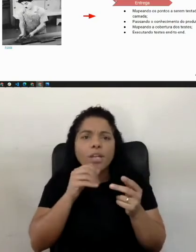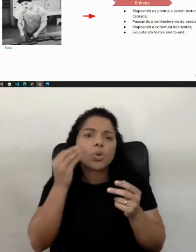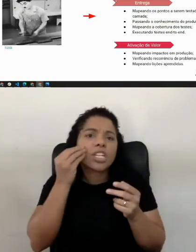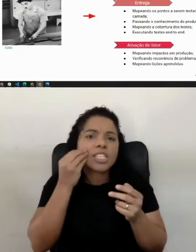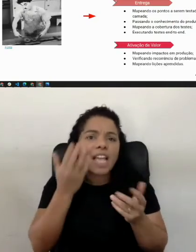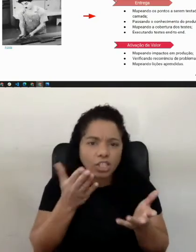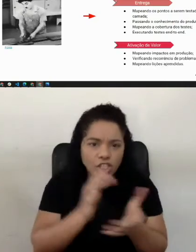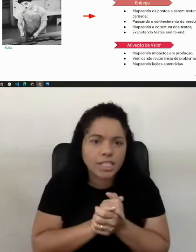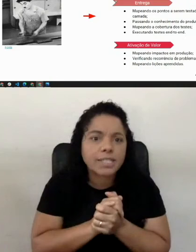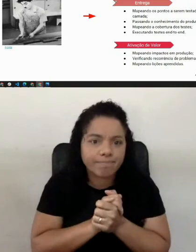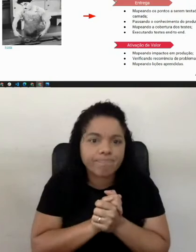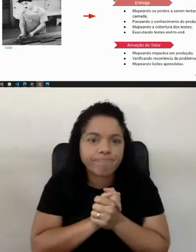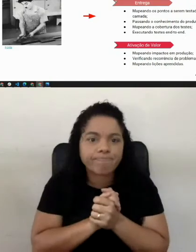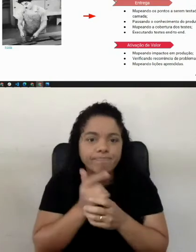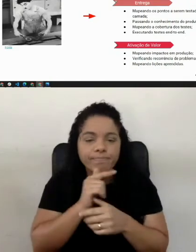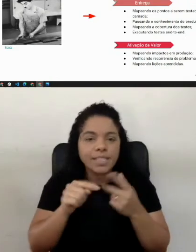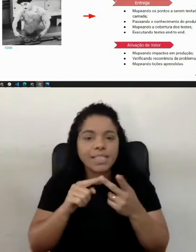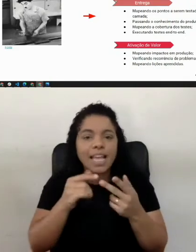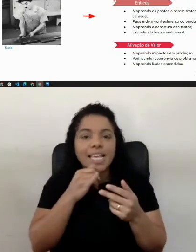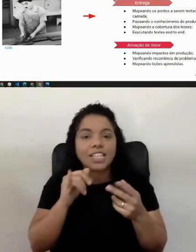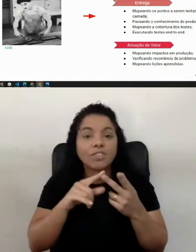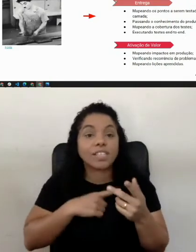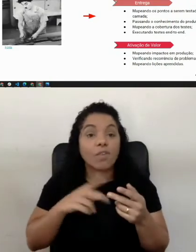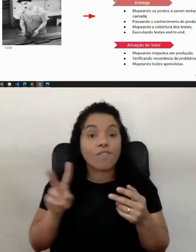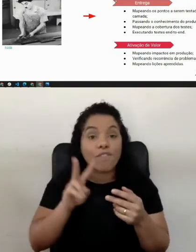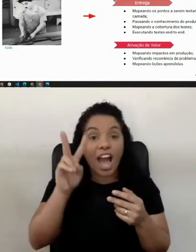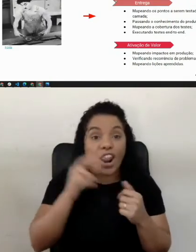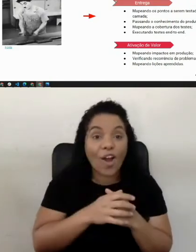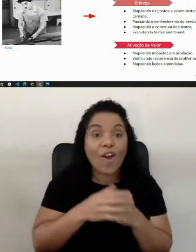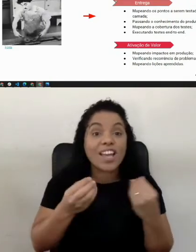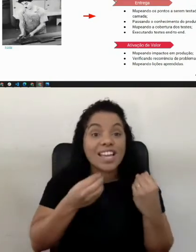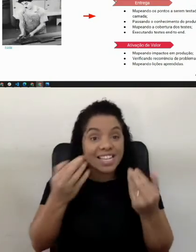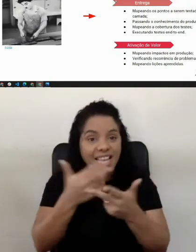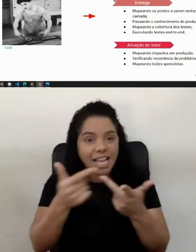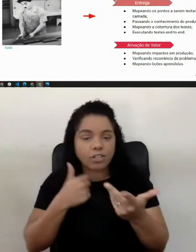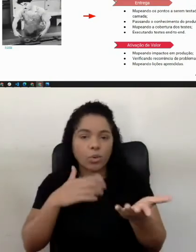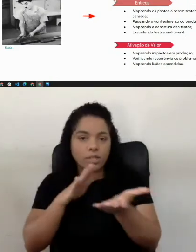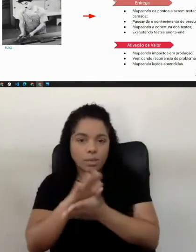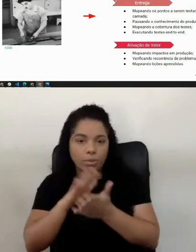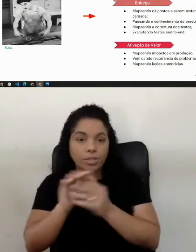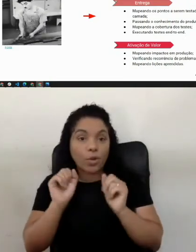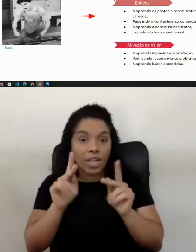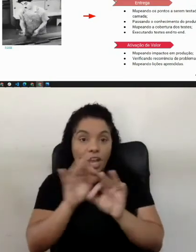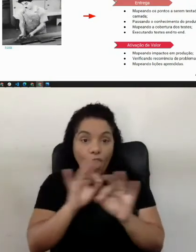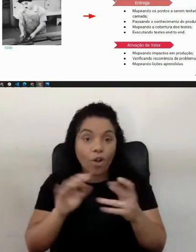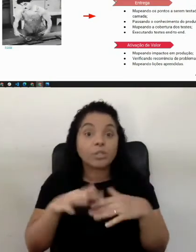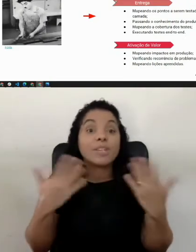E aí, na ativação de valor, entreguei as coisas em produção, ótimo. E